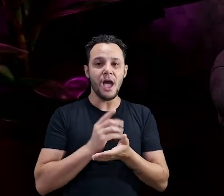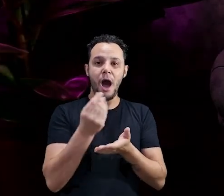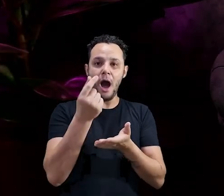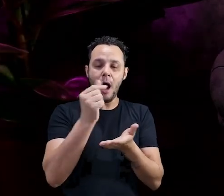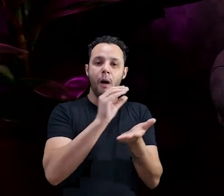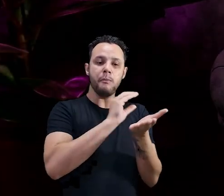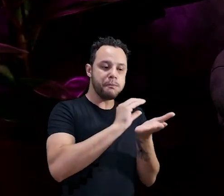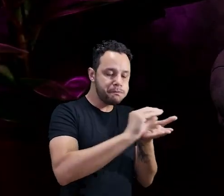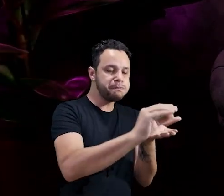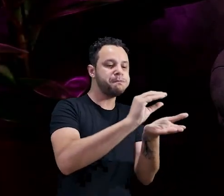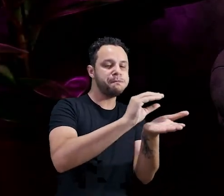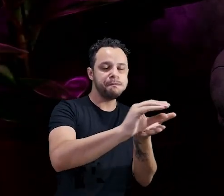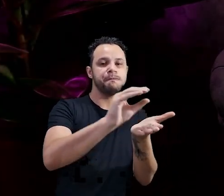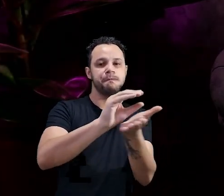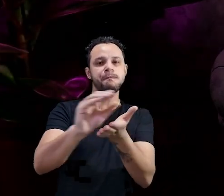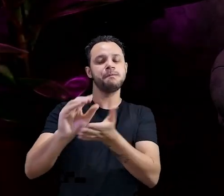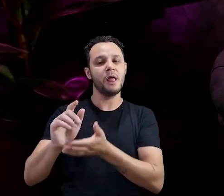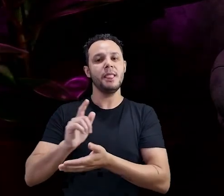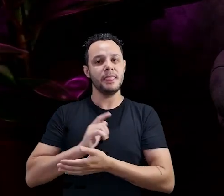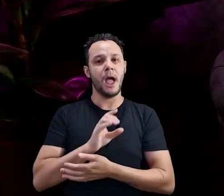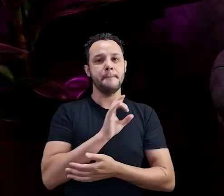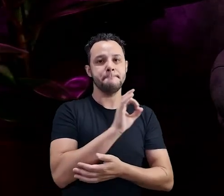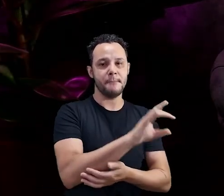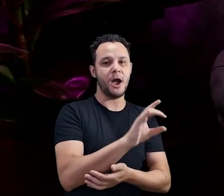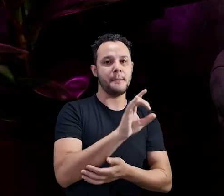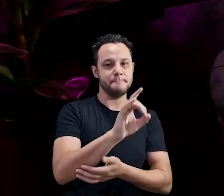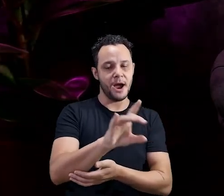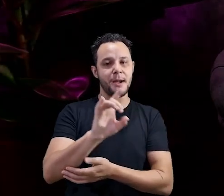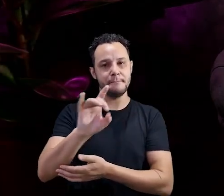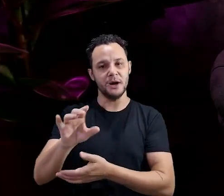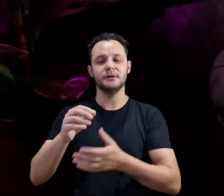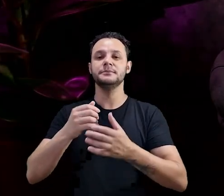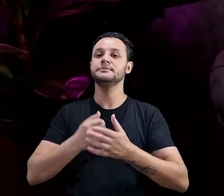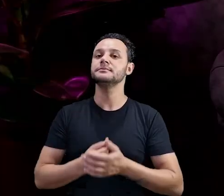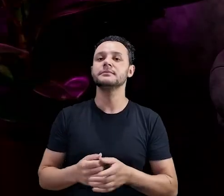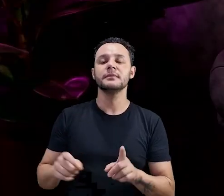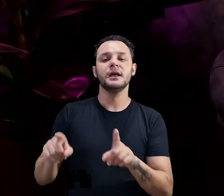manter a sala de recursos e comprar recursos para a sala de recursos.